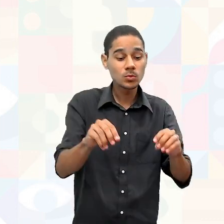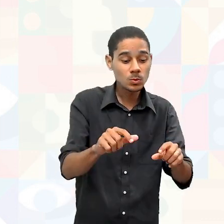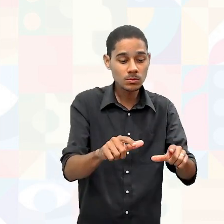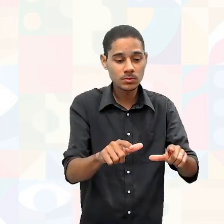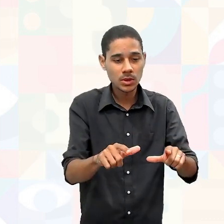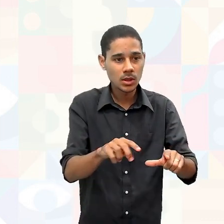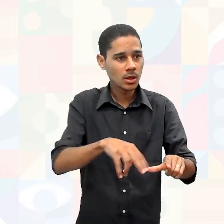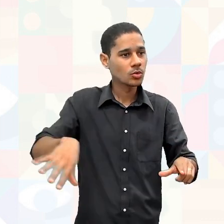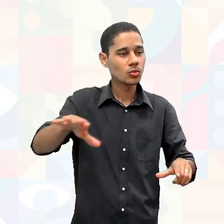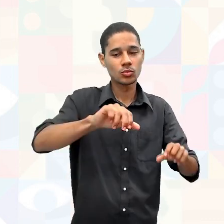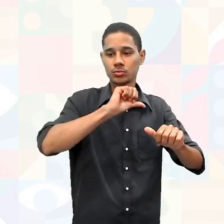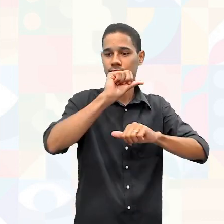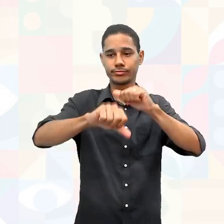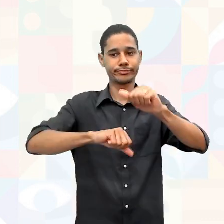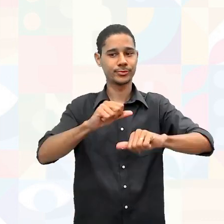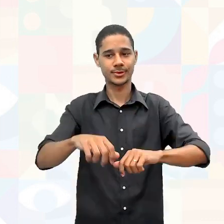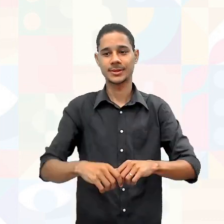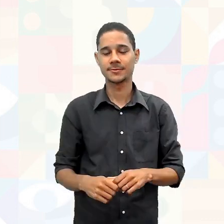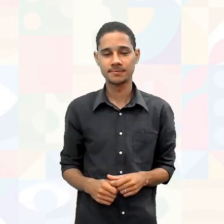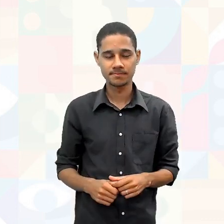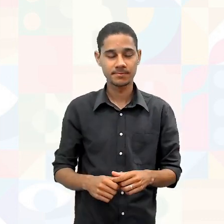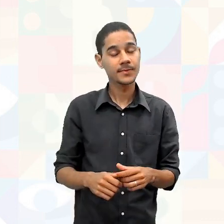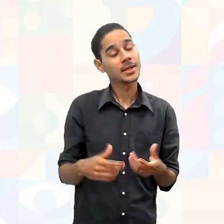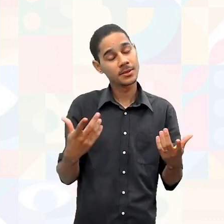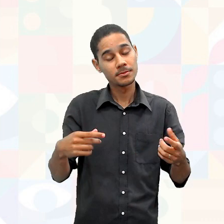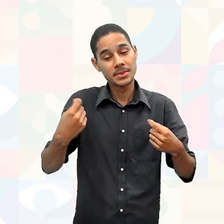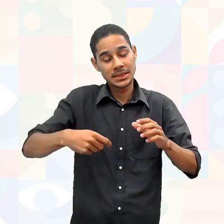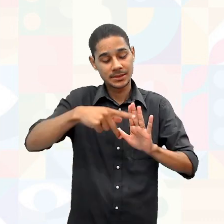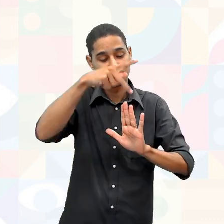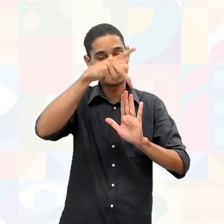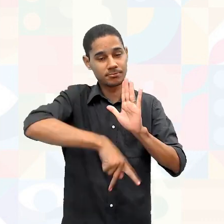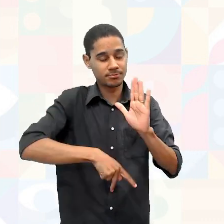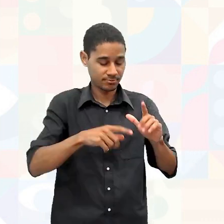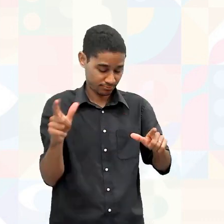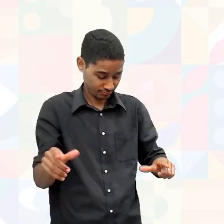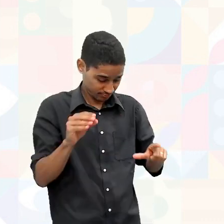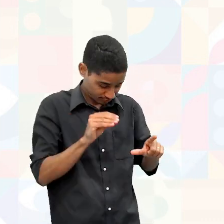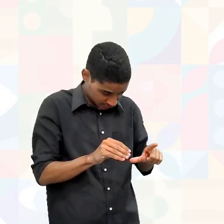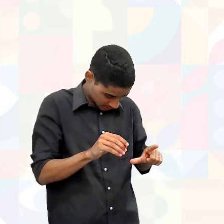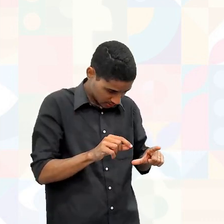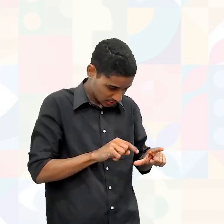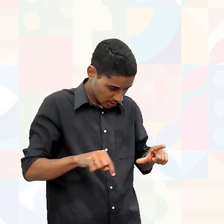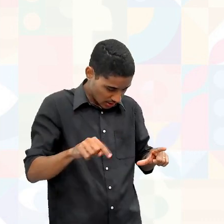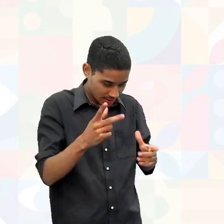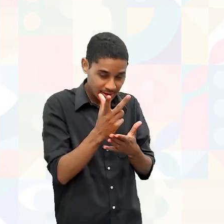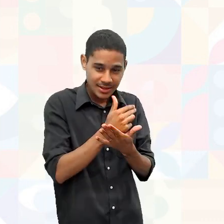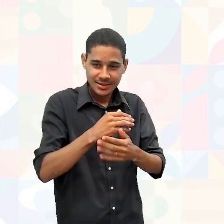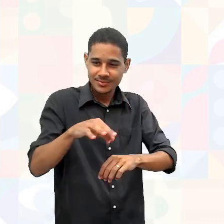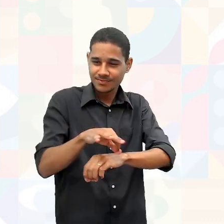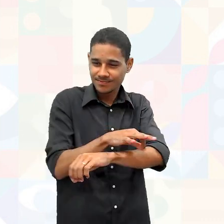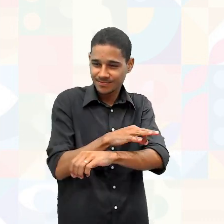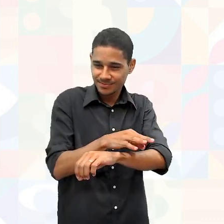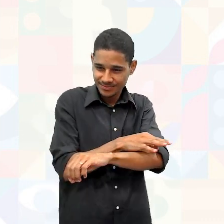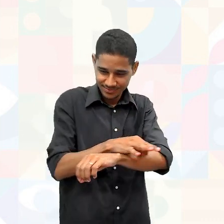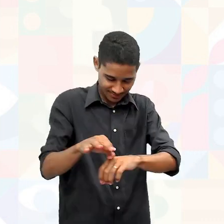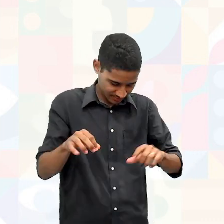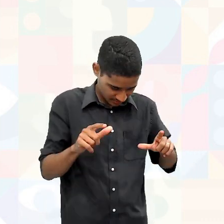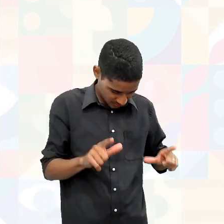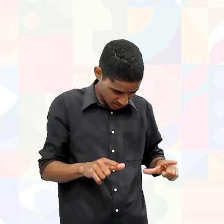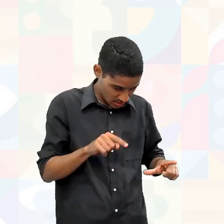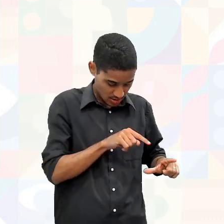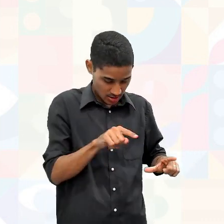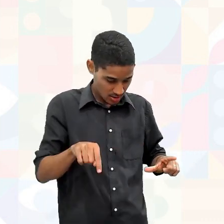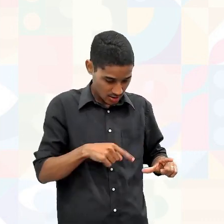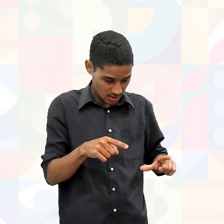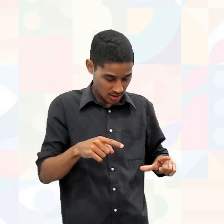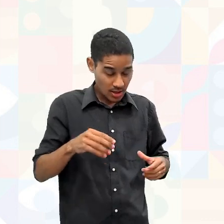você está dando àquele espaço. E isso precisa ficar representado de maneira muito clara através do desenho arquitetônico dentro do projeto